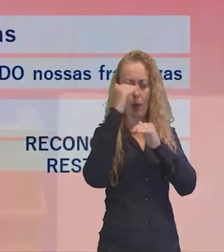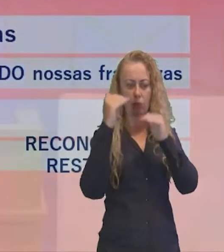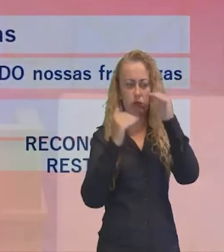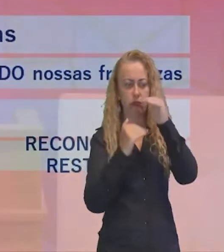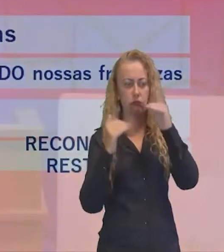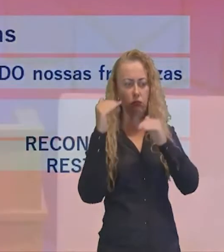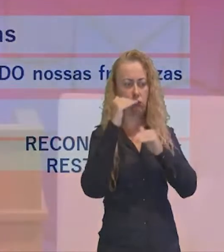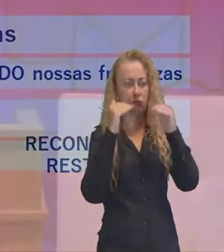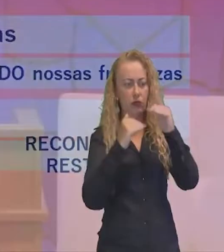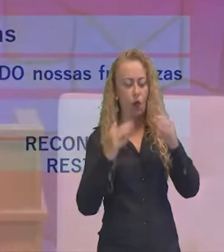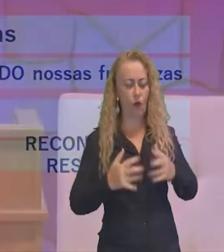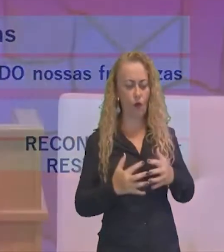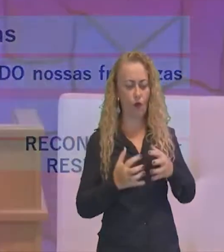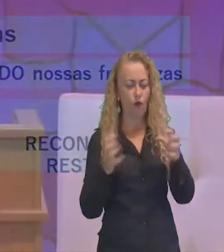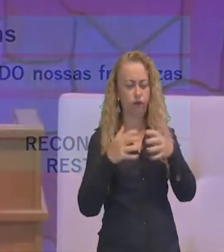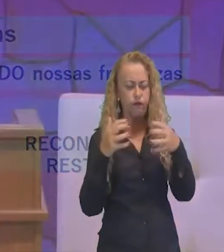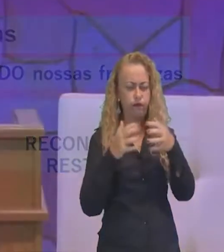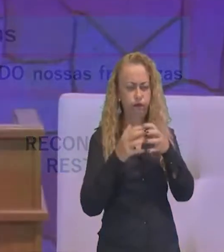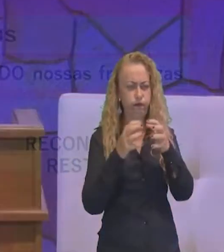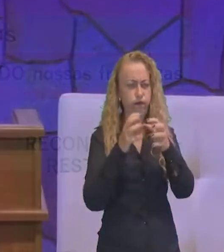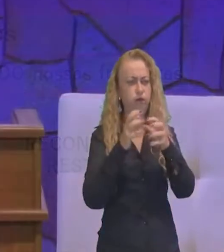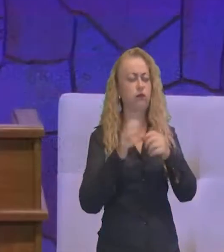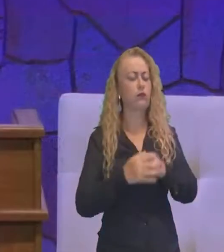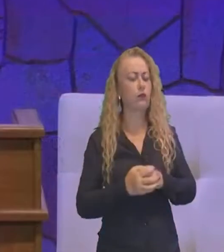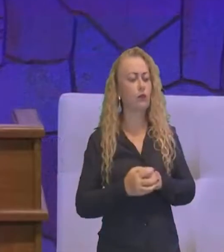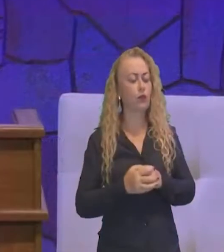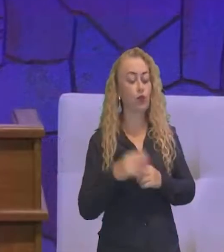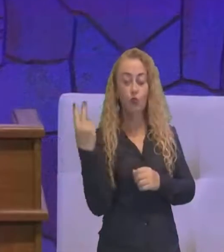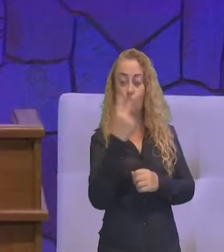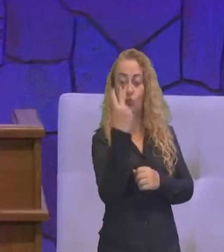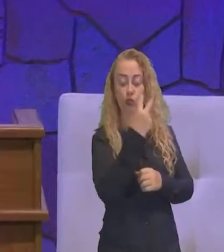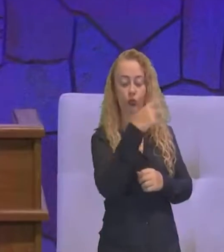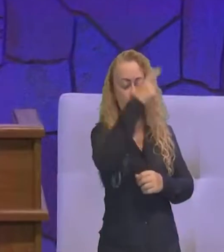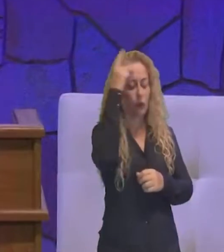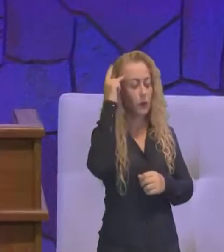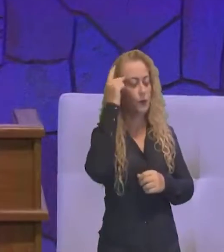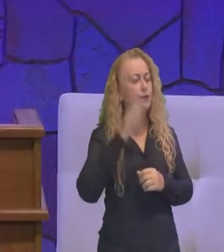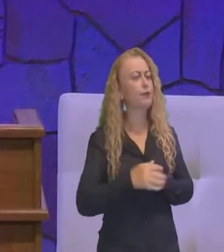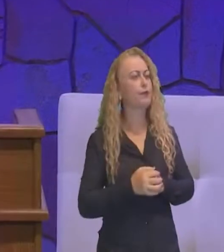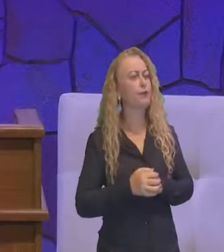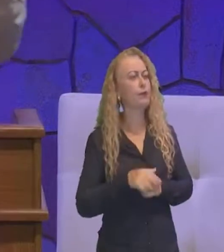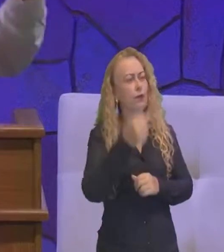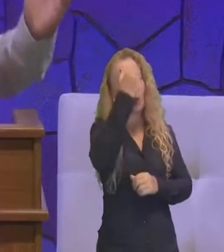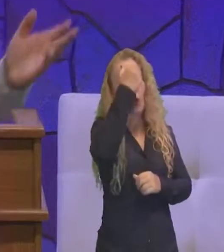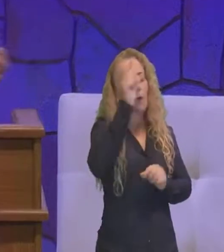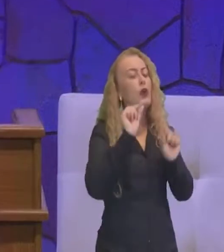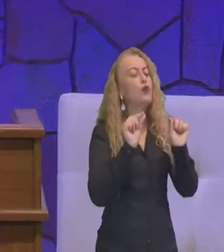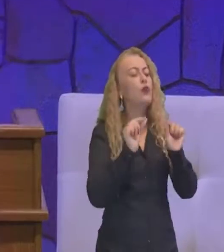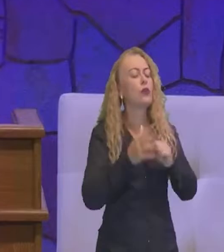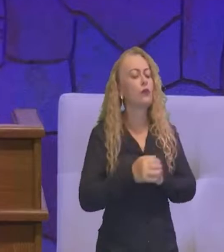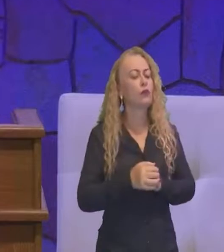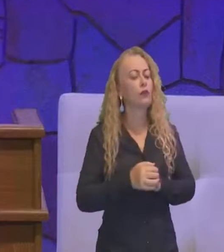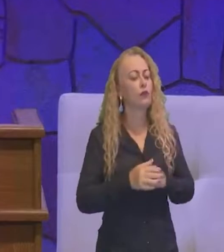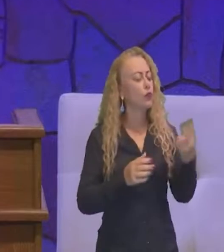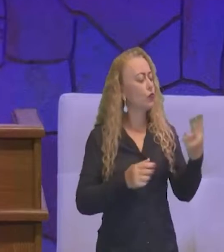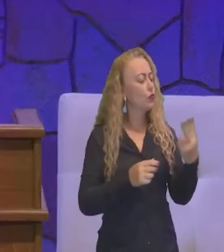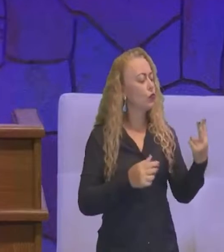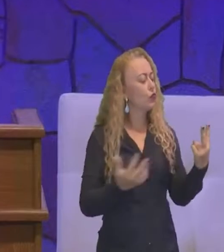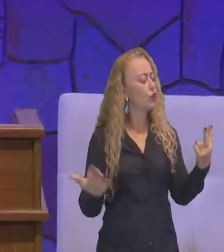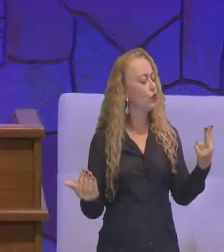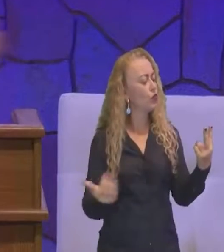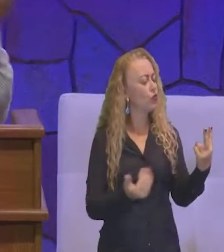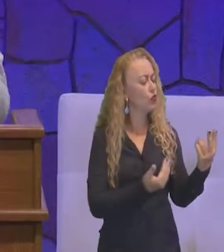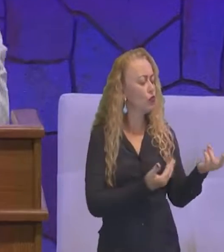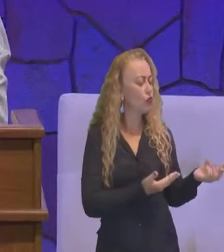incompatibilidade entre duas pessoas. Irmãos queridos, pensem o seguinte: 2 jovens se encontram.